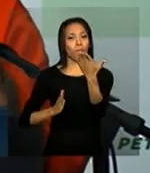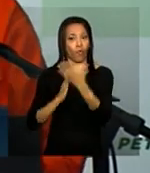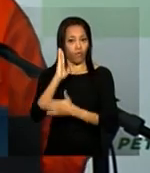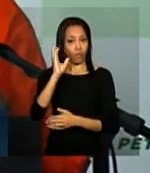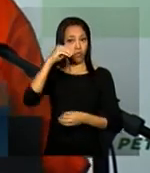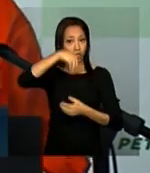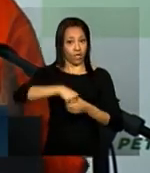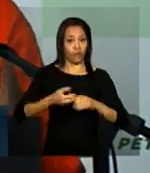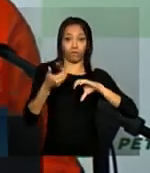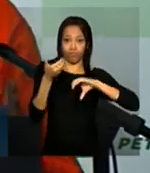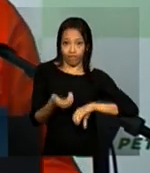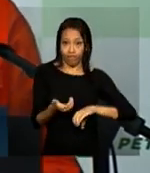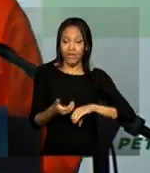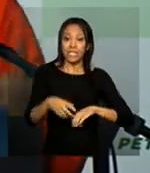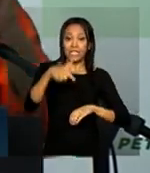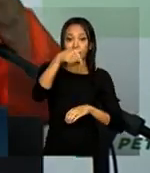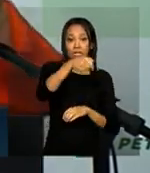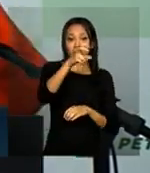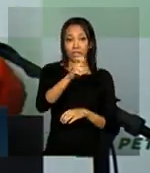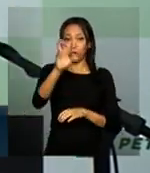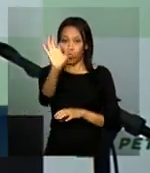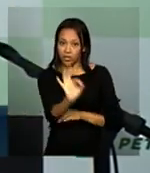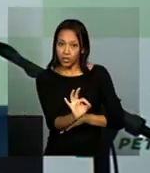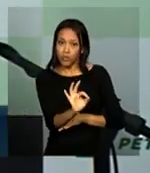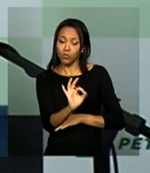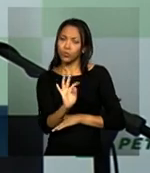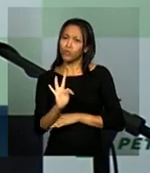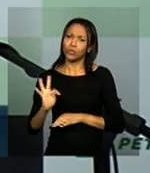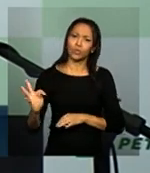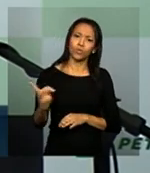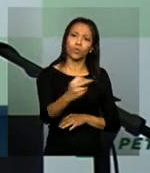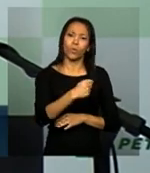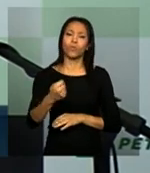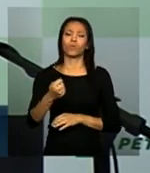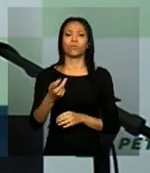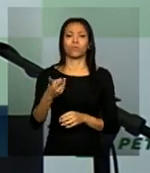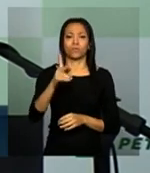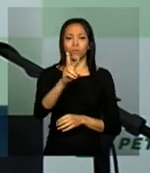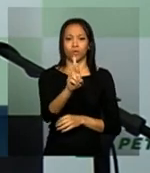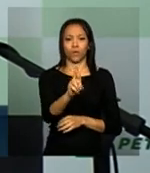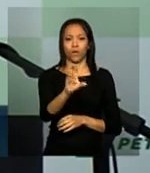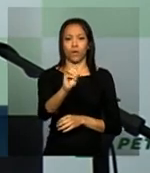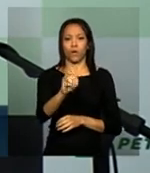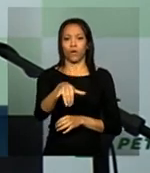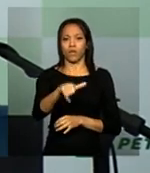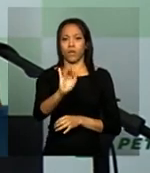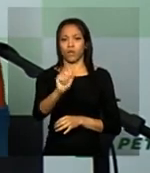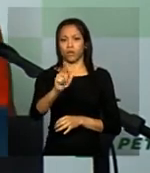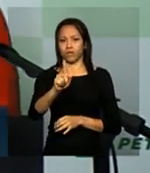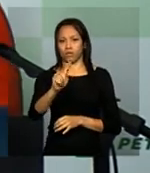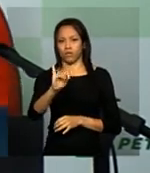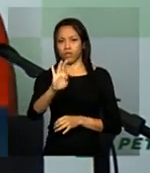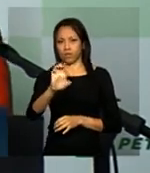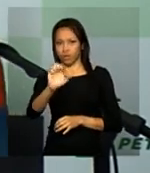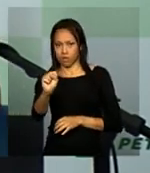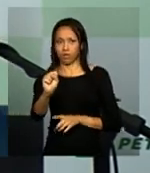que 75% de todos os royalties, mais